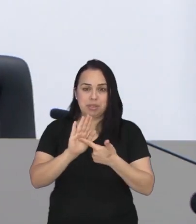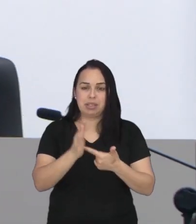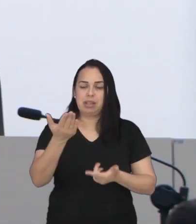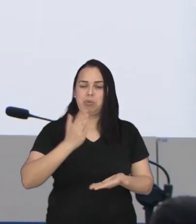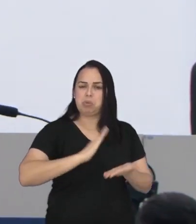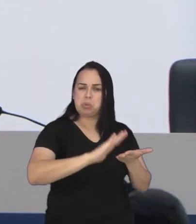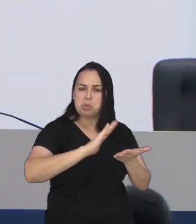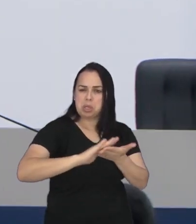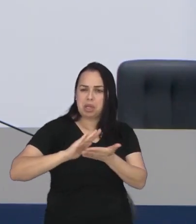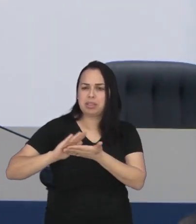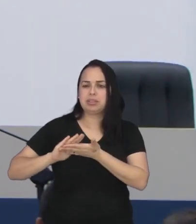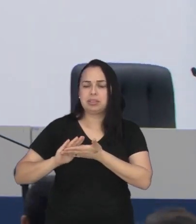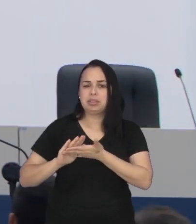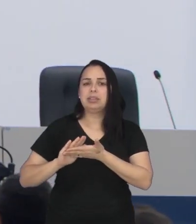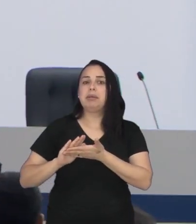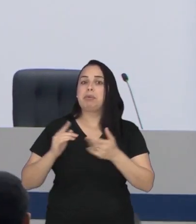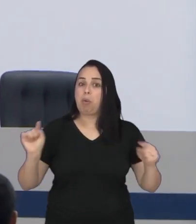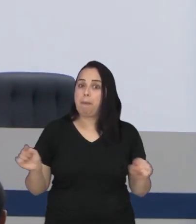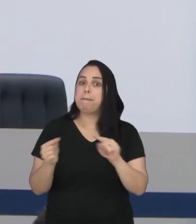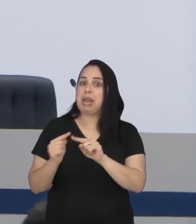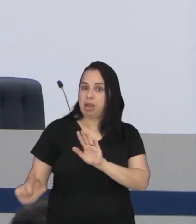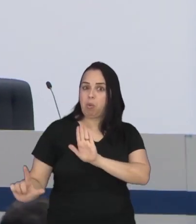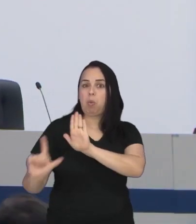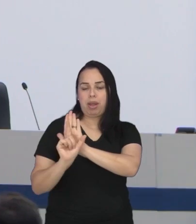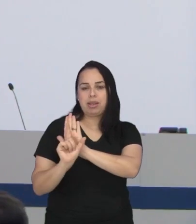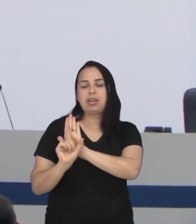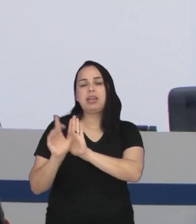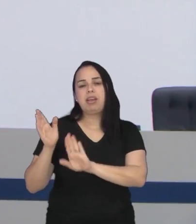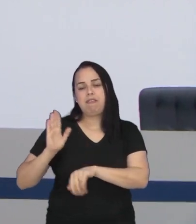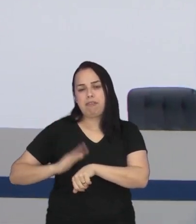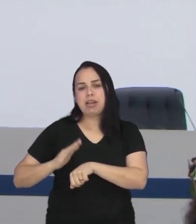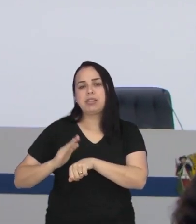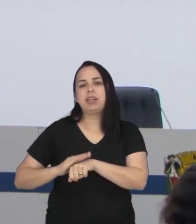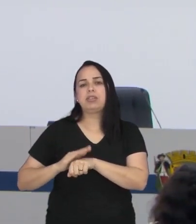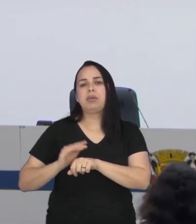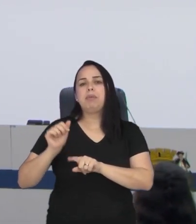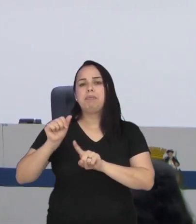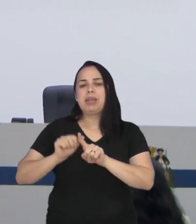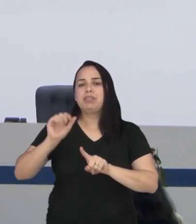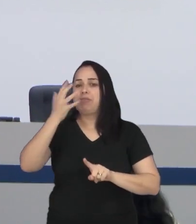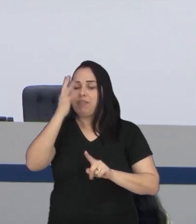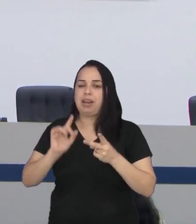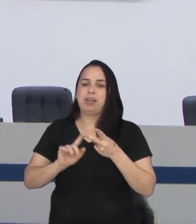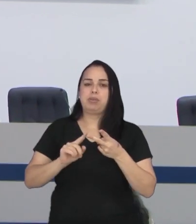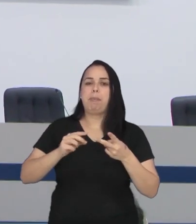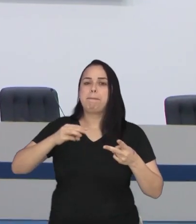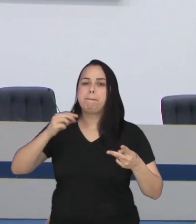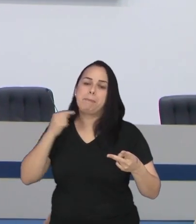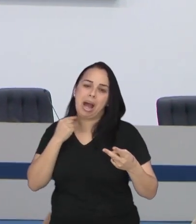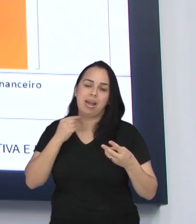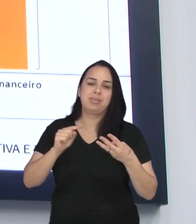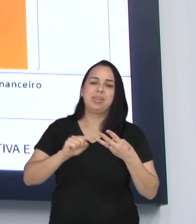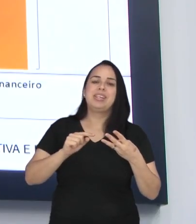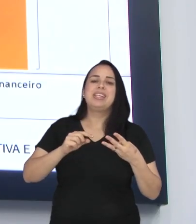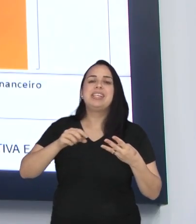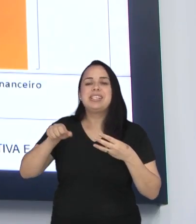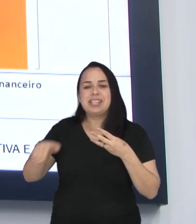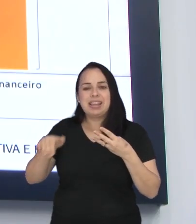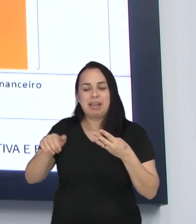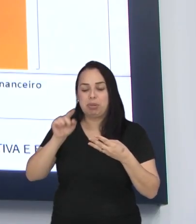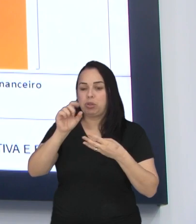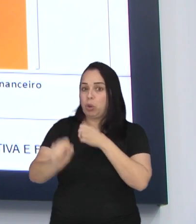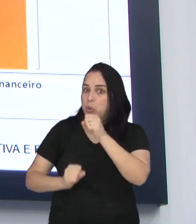3 bilhões 919 milhões no fim do ano, porém a conta fechou em 4 bilhões e 233 milhões,